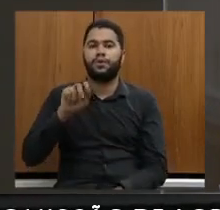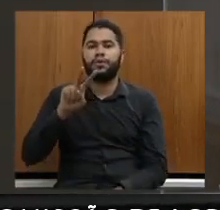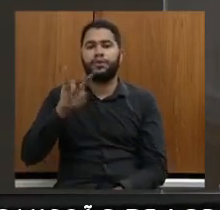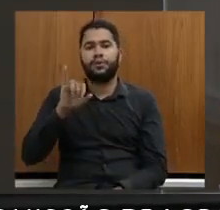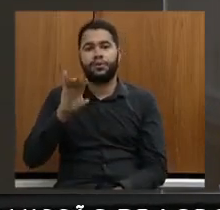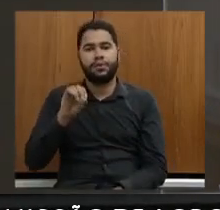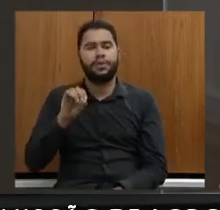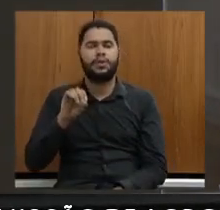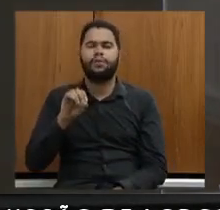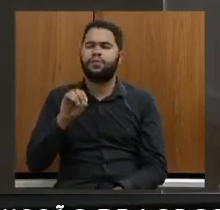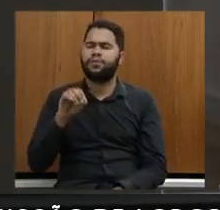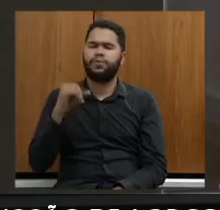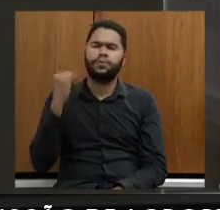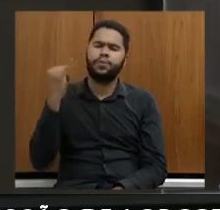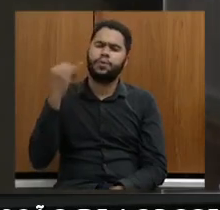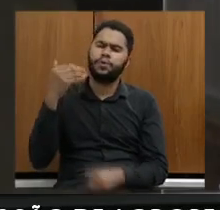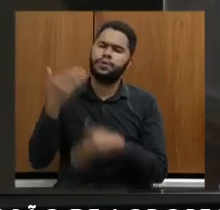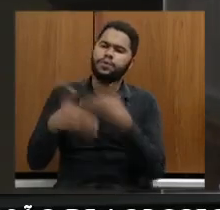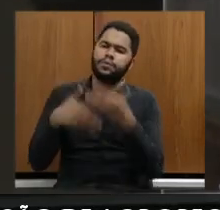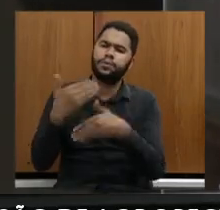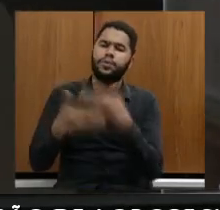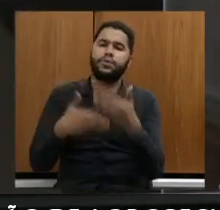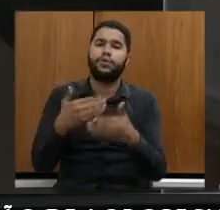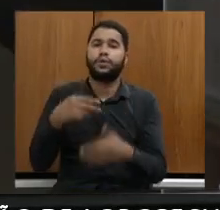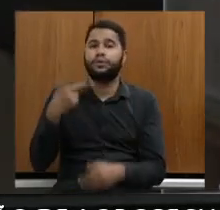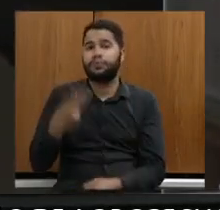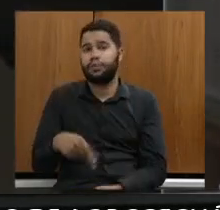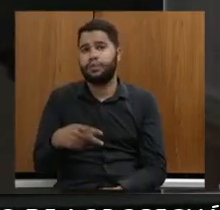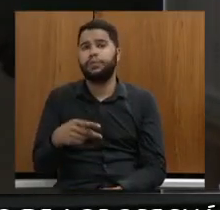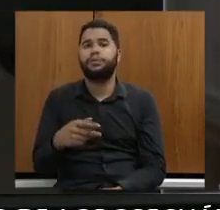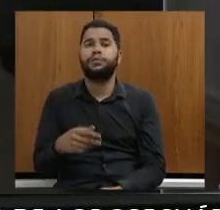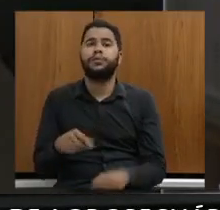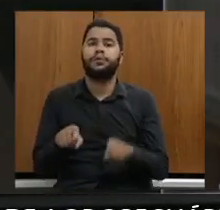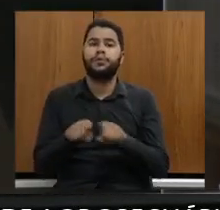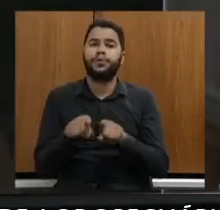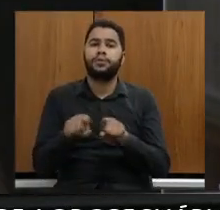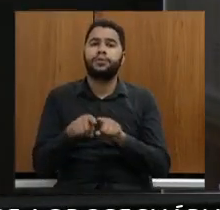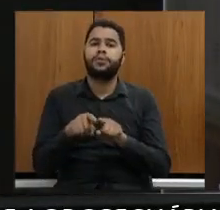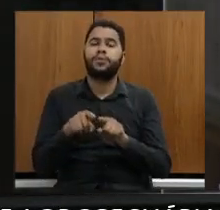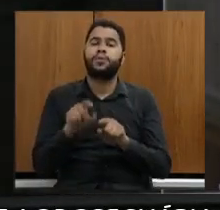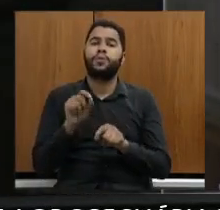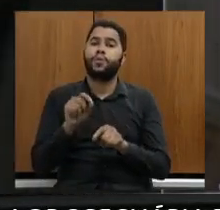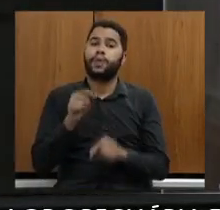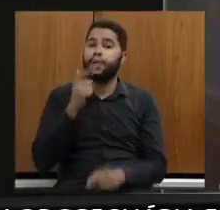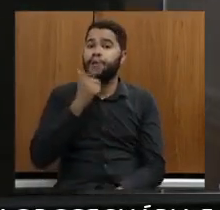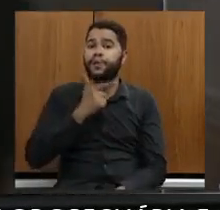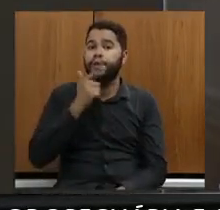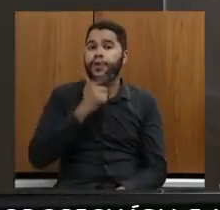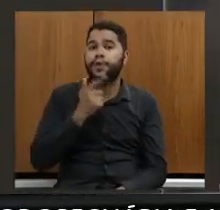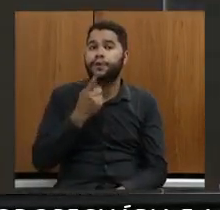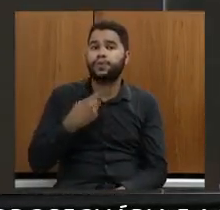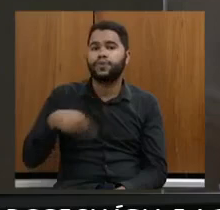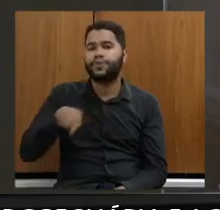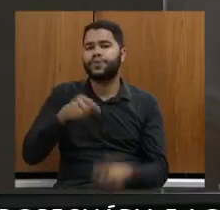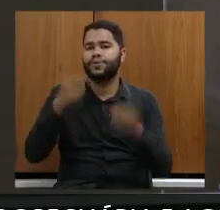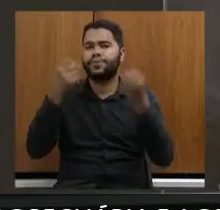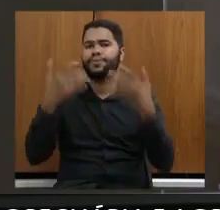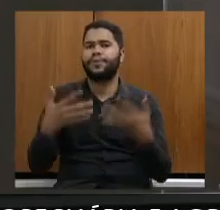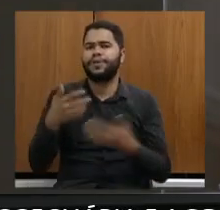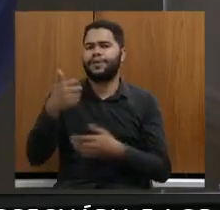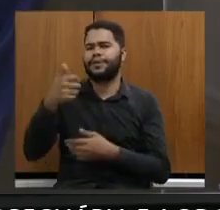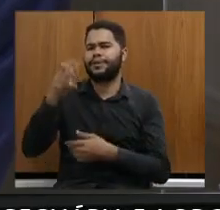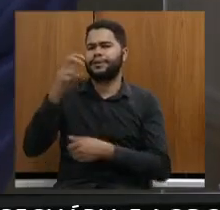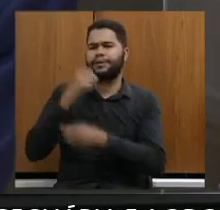sido fundamental em todos os processos dele não só nisso também o que eu quis nosso hoje falar de queijo de